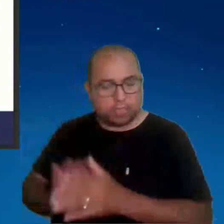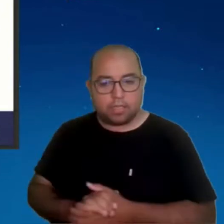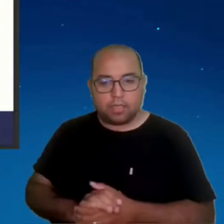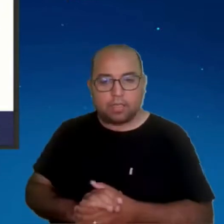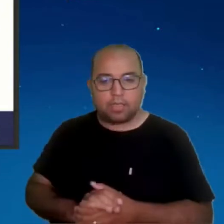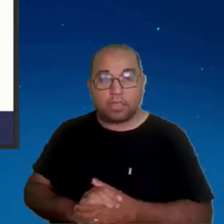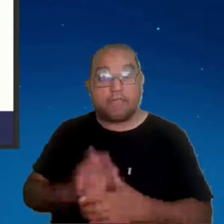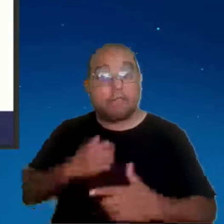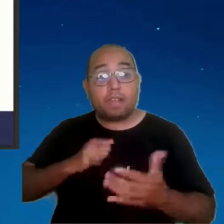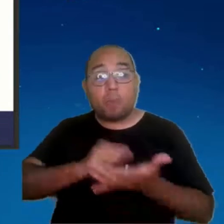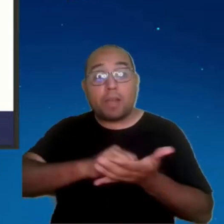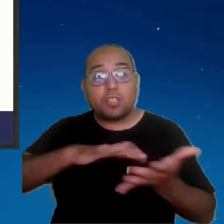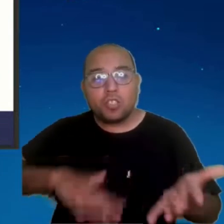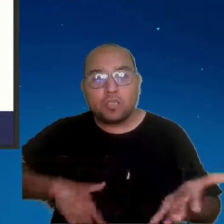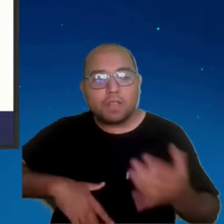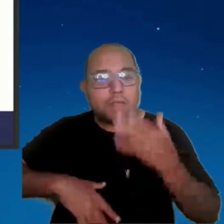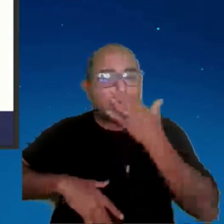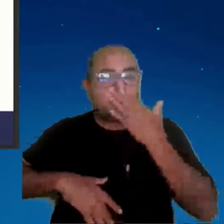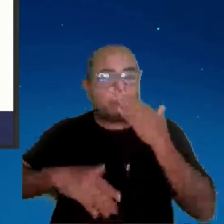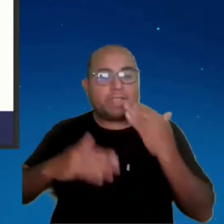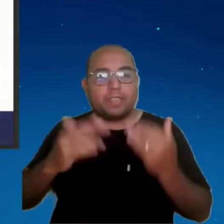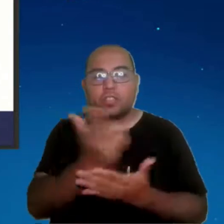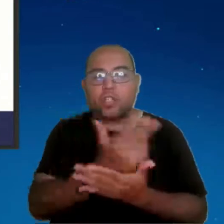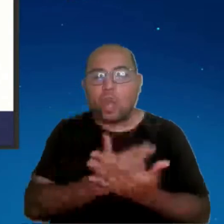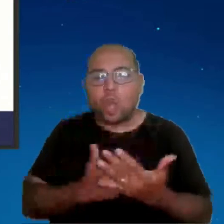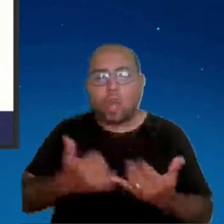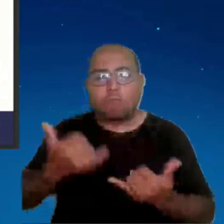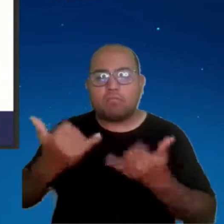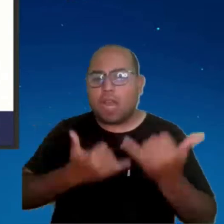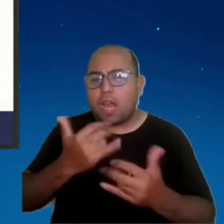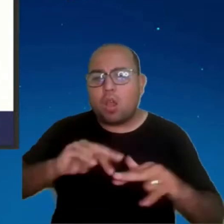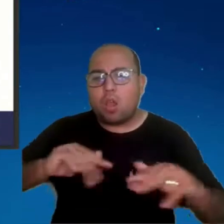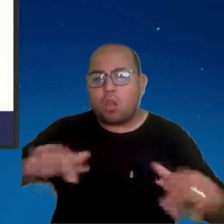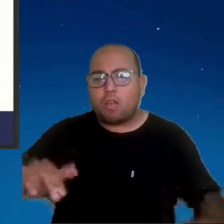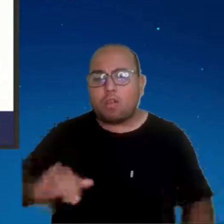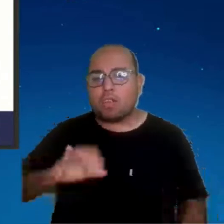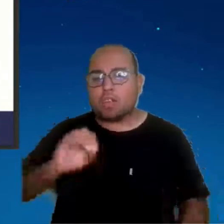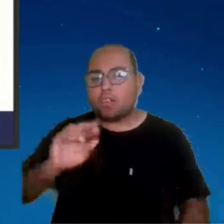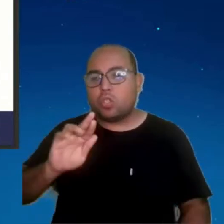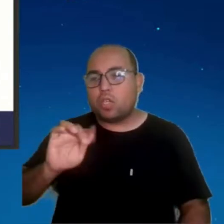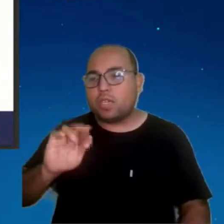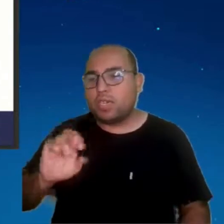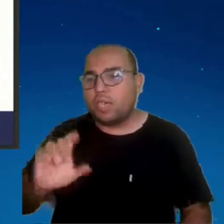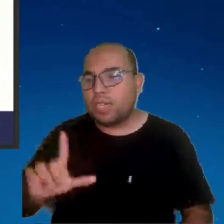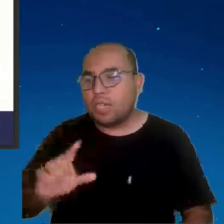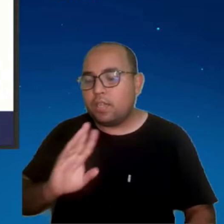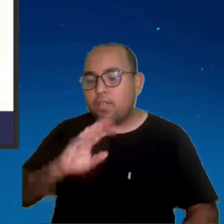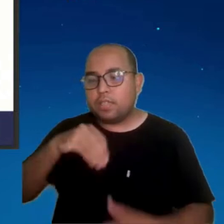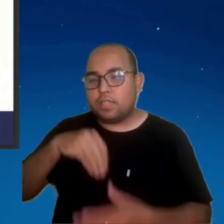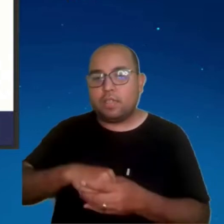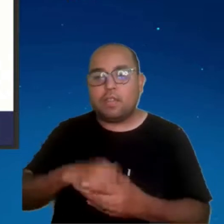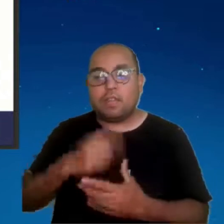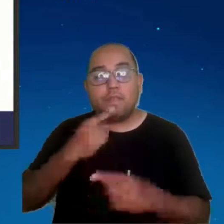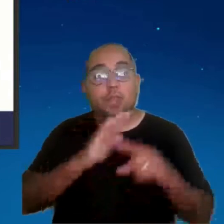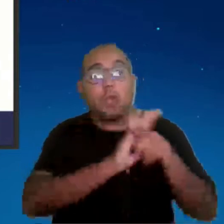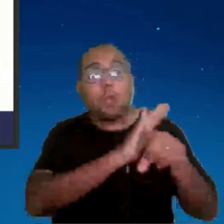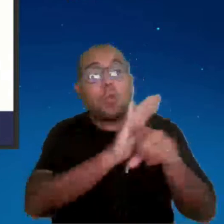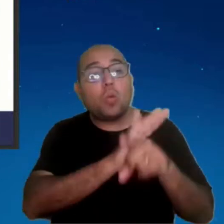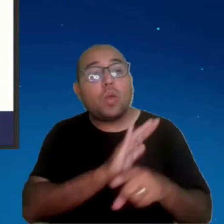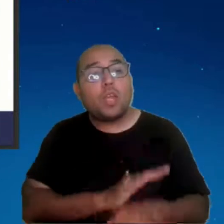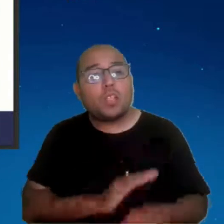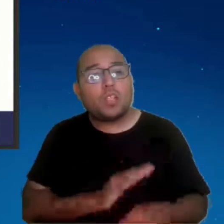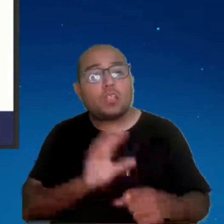hotel, não. Faz um jogral dentro do próprio setor, como essas pessoas estão sentadas, né? Faz um quiz sobre a sua